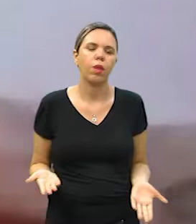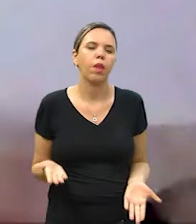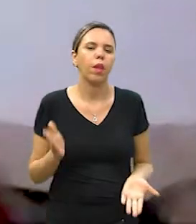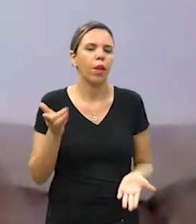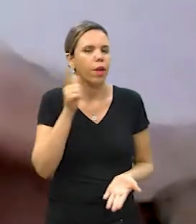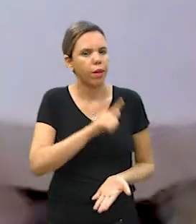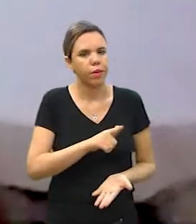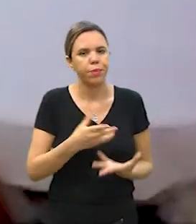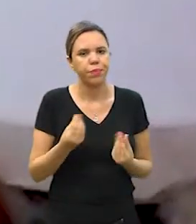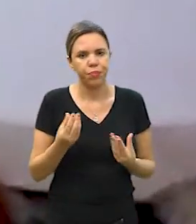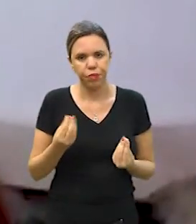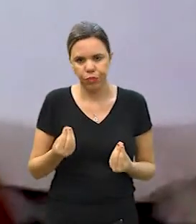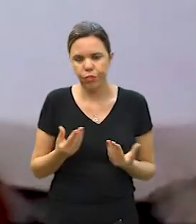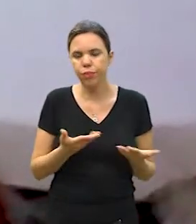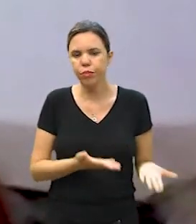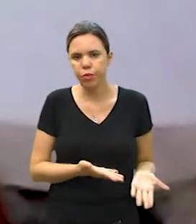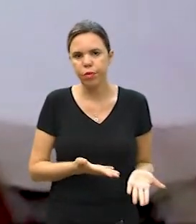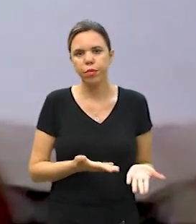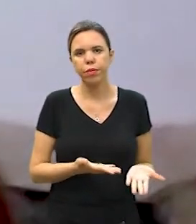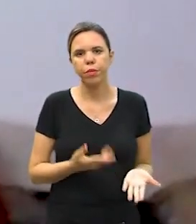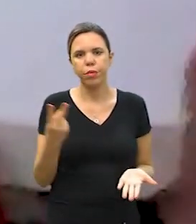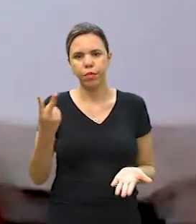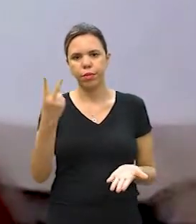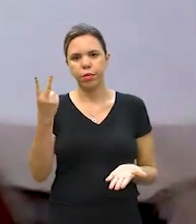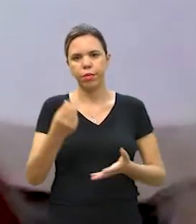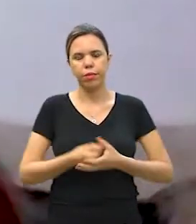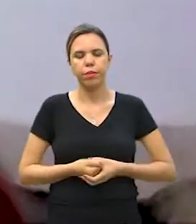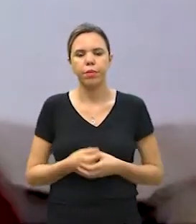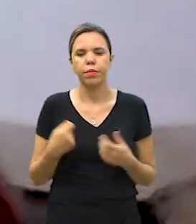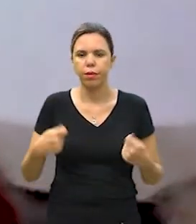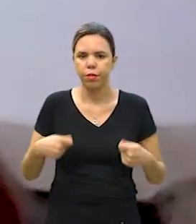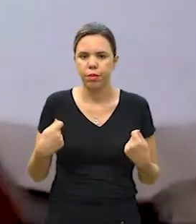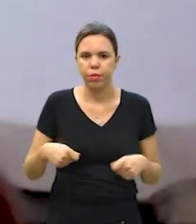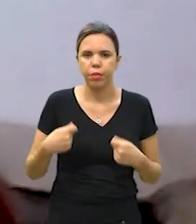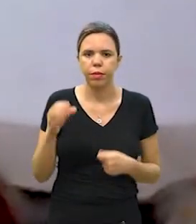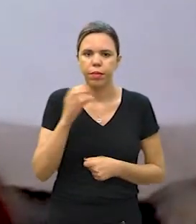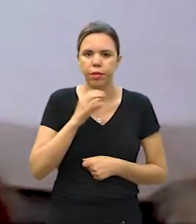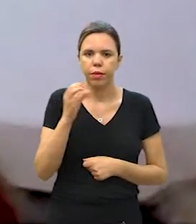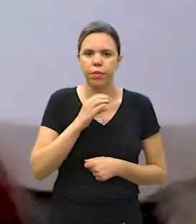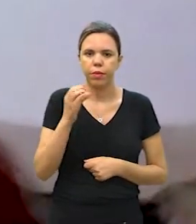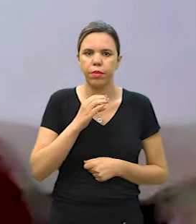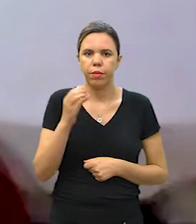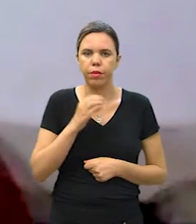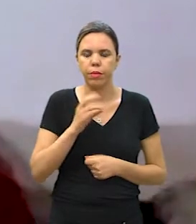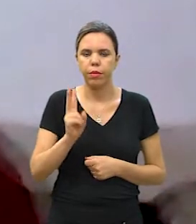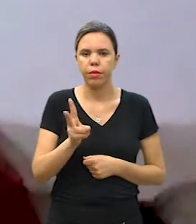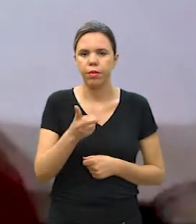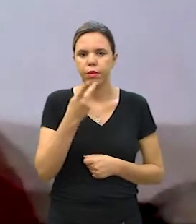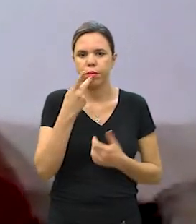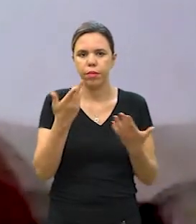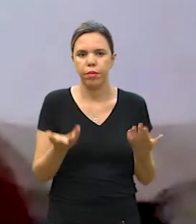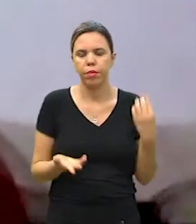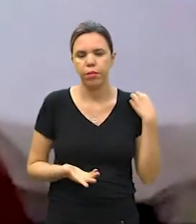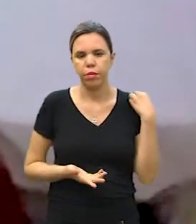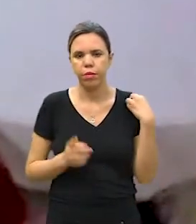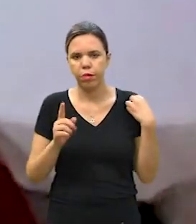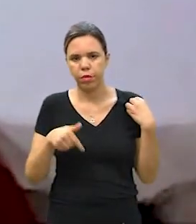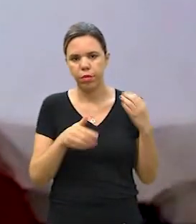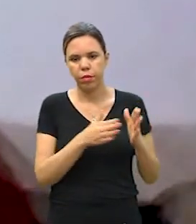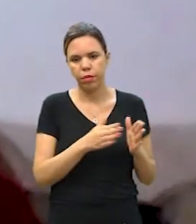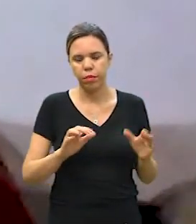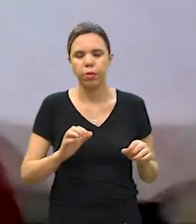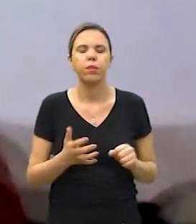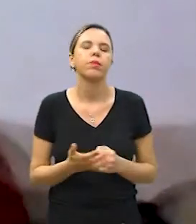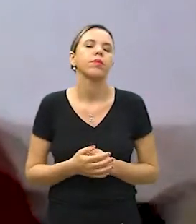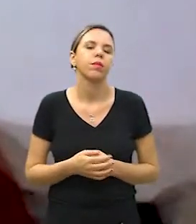a gente já vai estar ganhando muito, né, nessa valorização que precisa urgente. É o que eu sempre falo, sempre em época